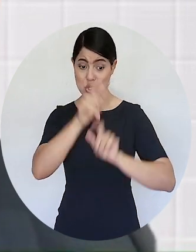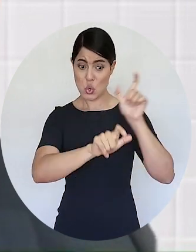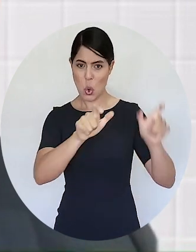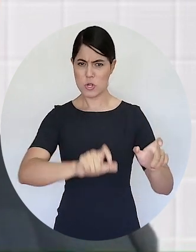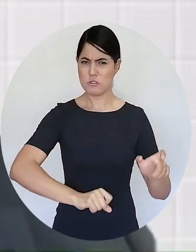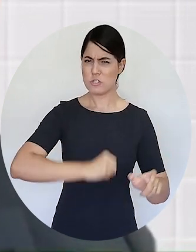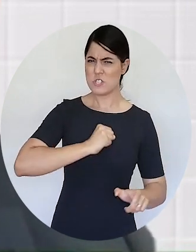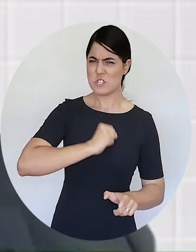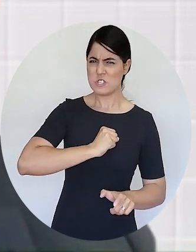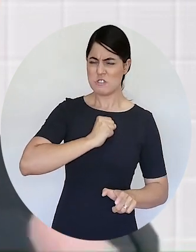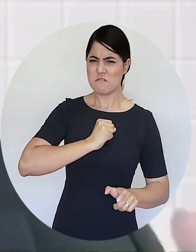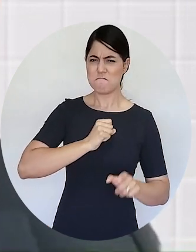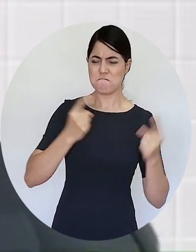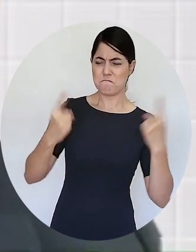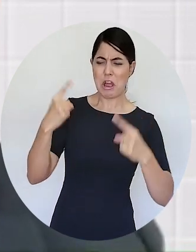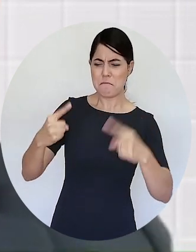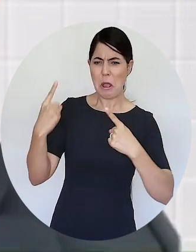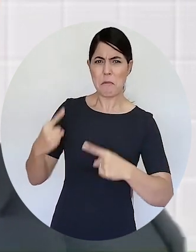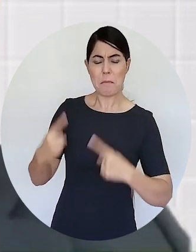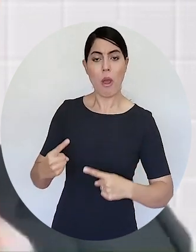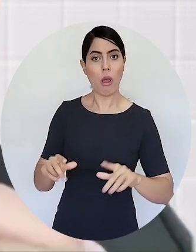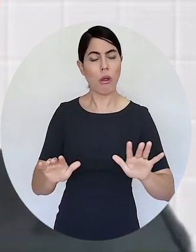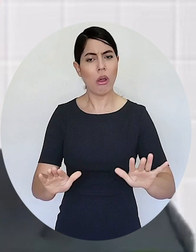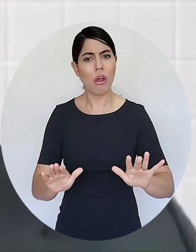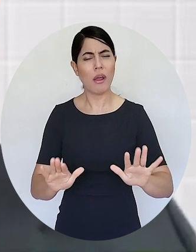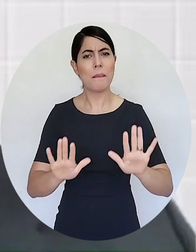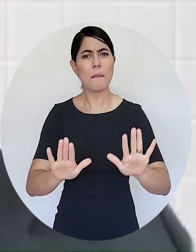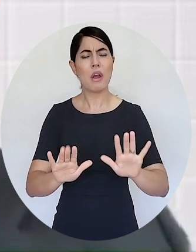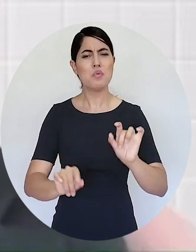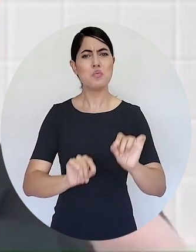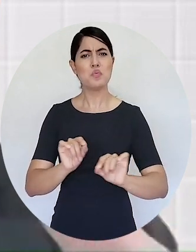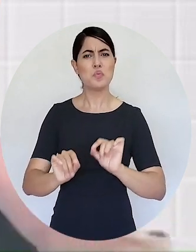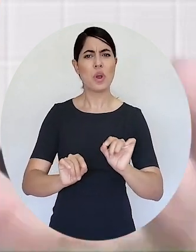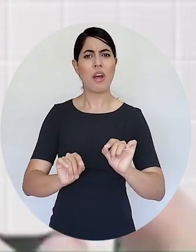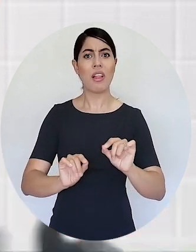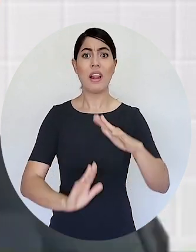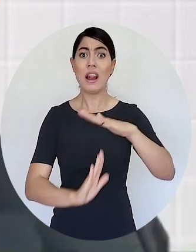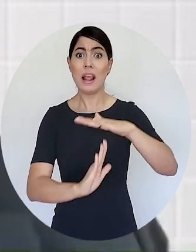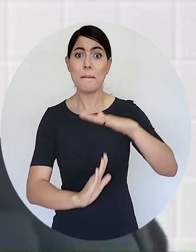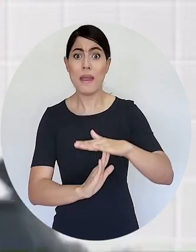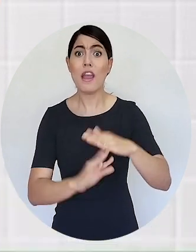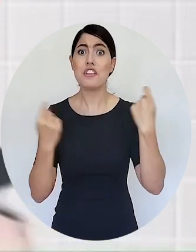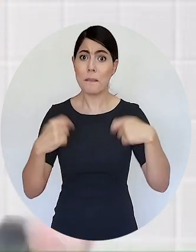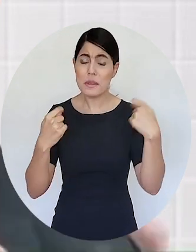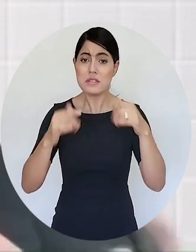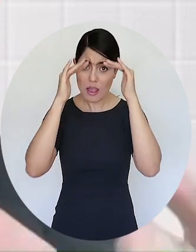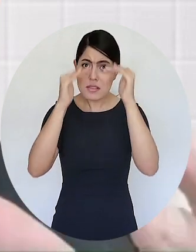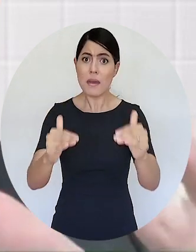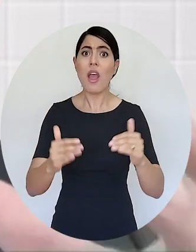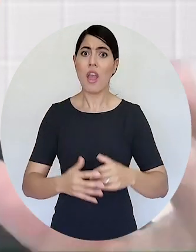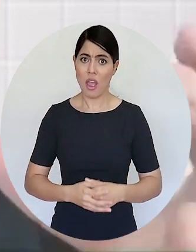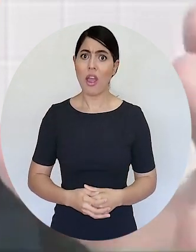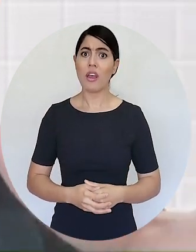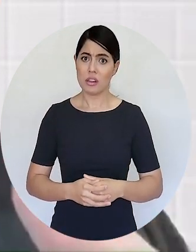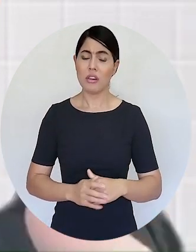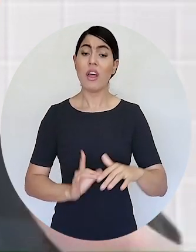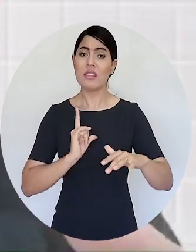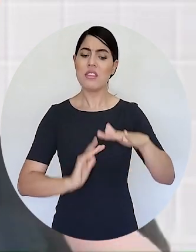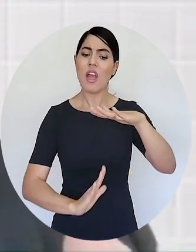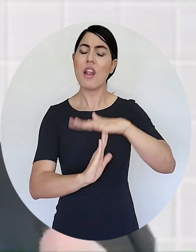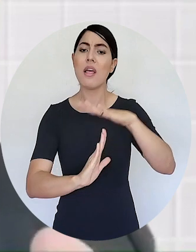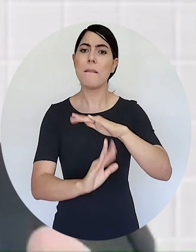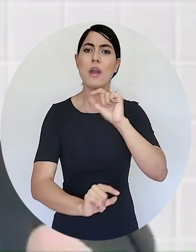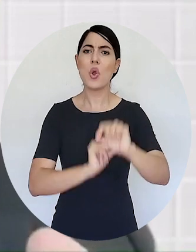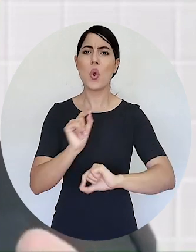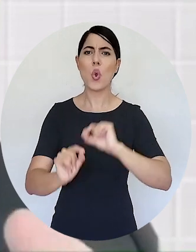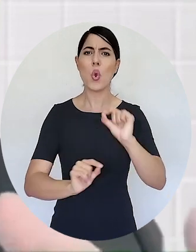falo muito que quem discorda de você, seu inimigo não é, mas existe um limite da discordância, existe um